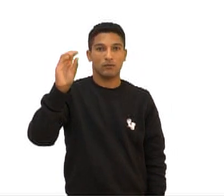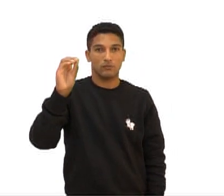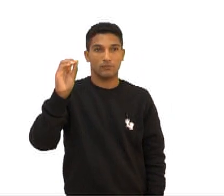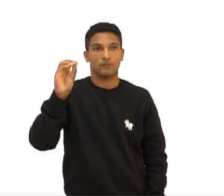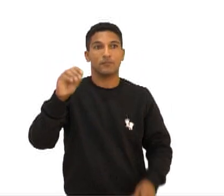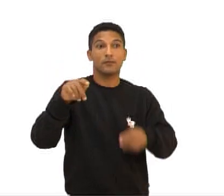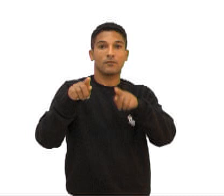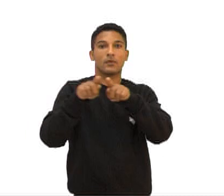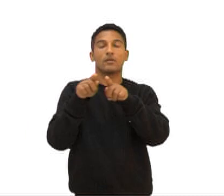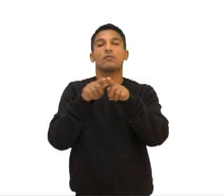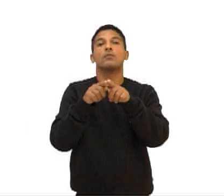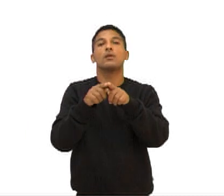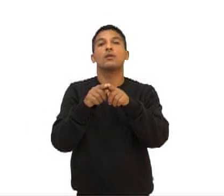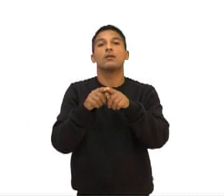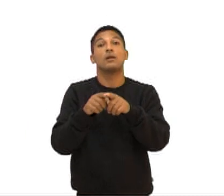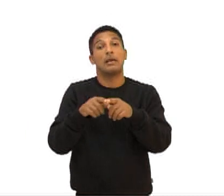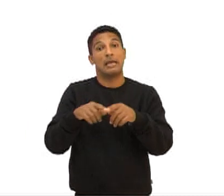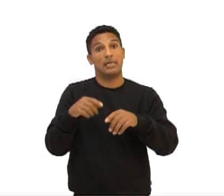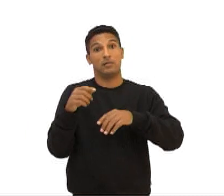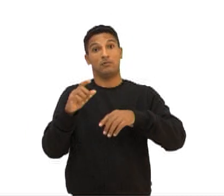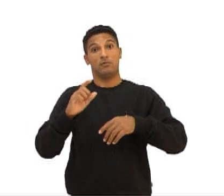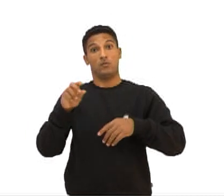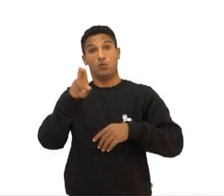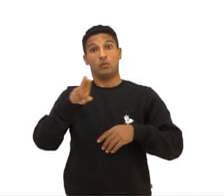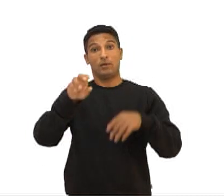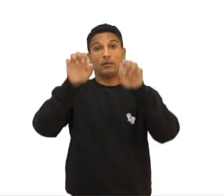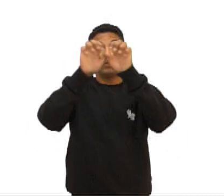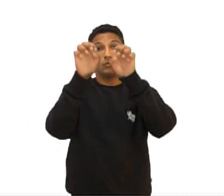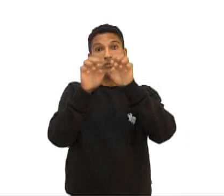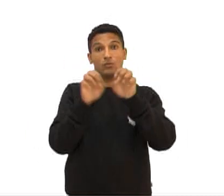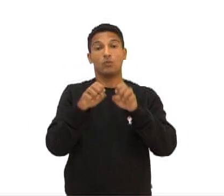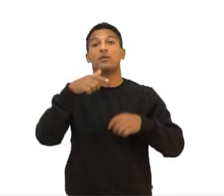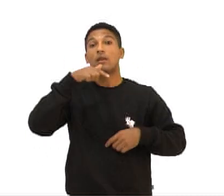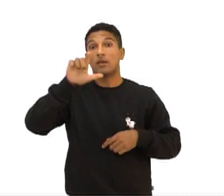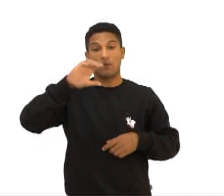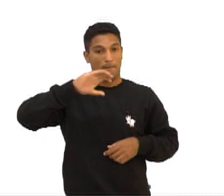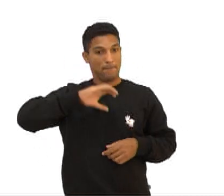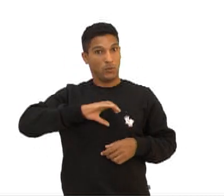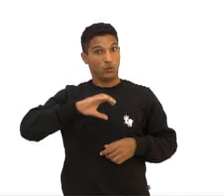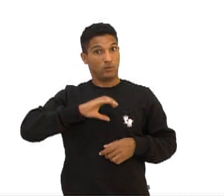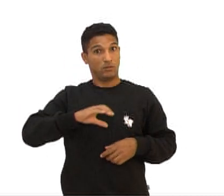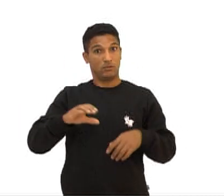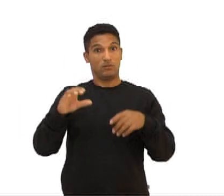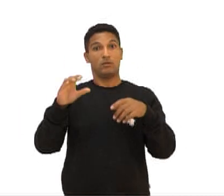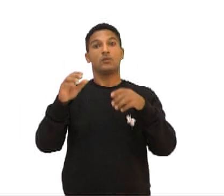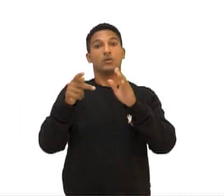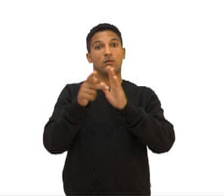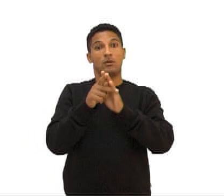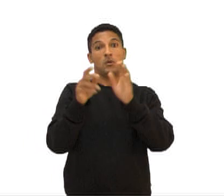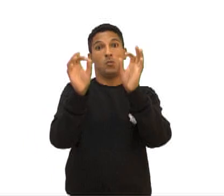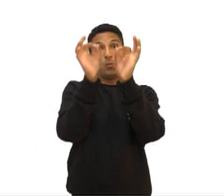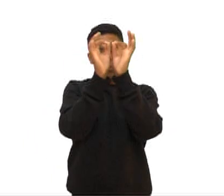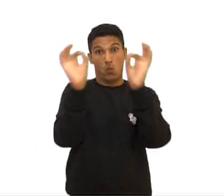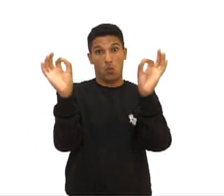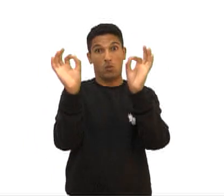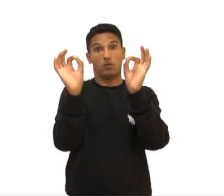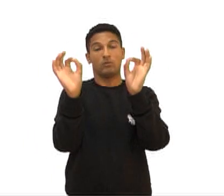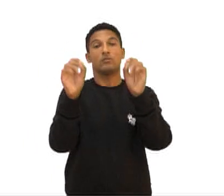portuguesa nas diferentes situações de comunicação, reconhecer e diferenciar as